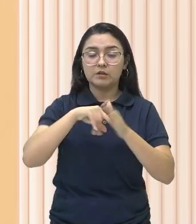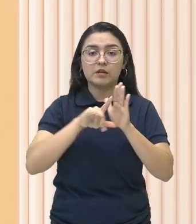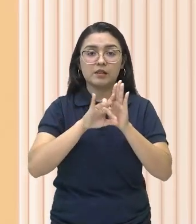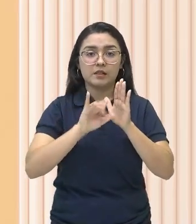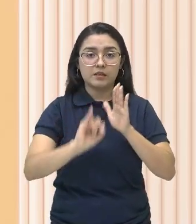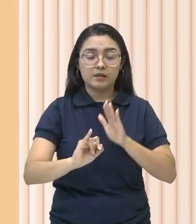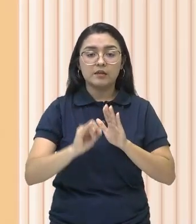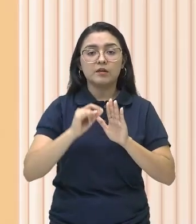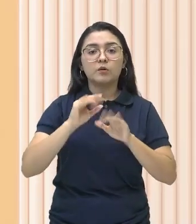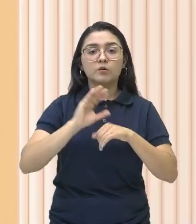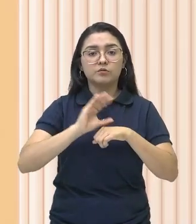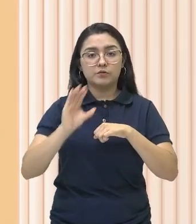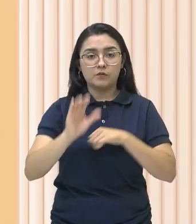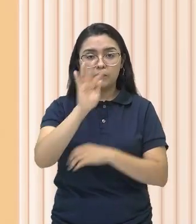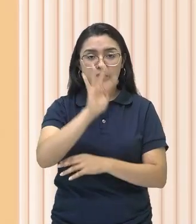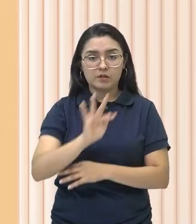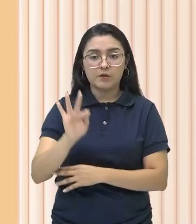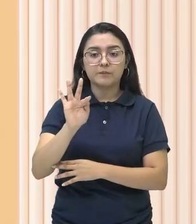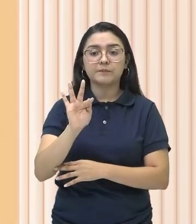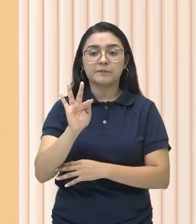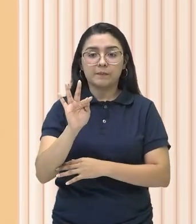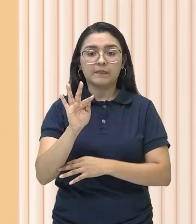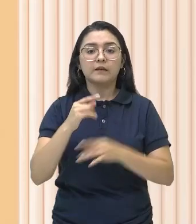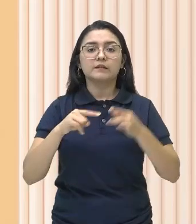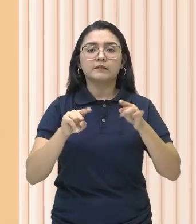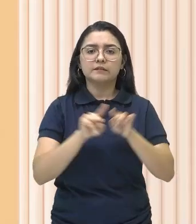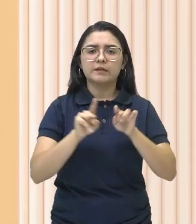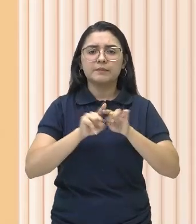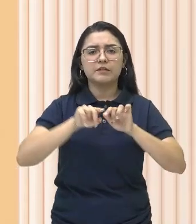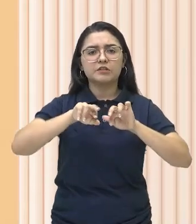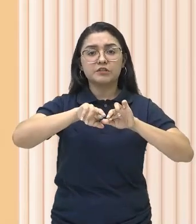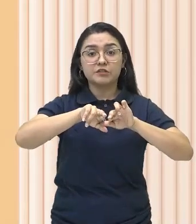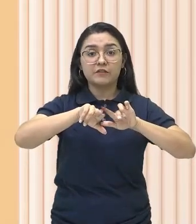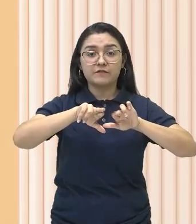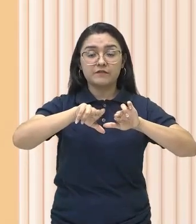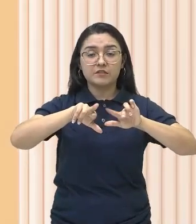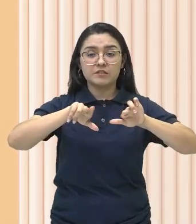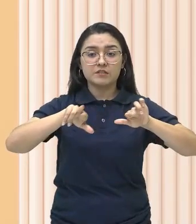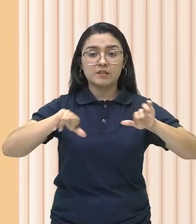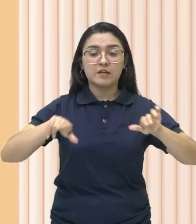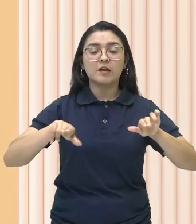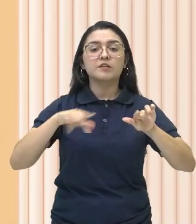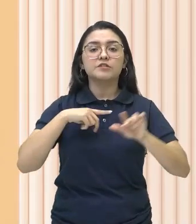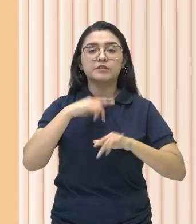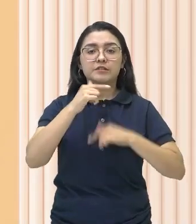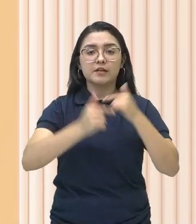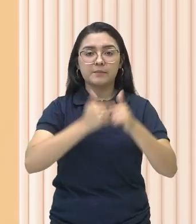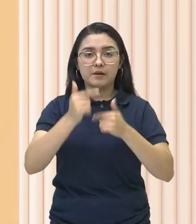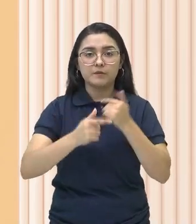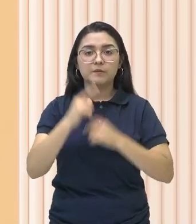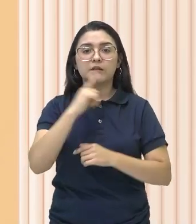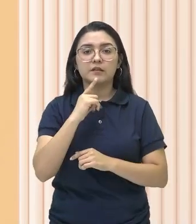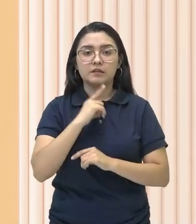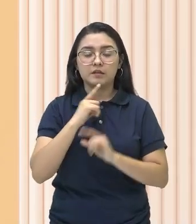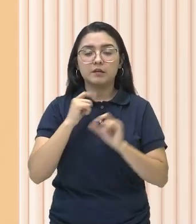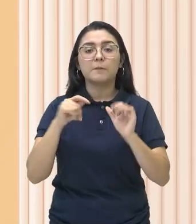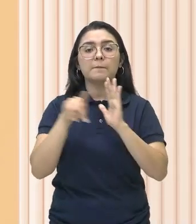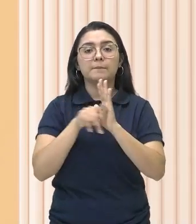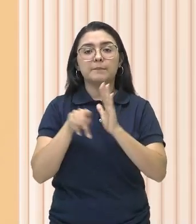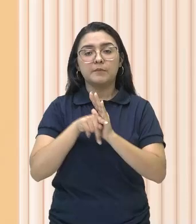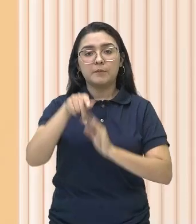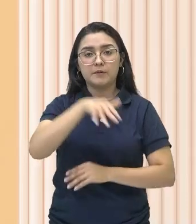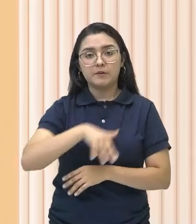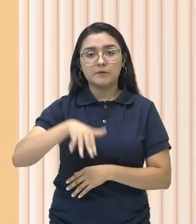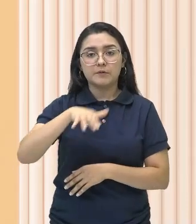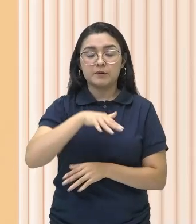Federal. Falamos sobre toda essa diversidade de trabalhos que existe na região